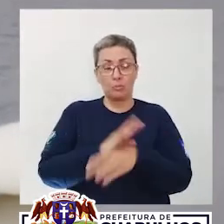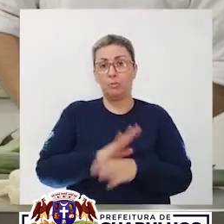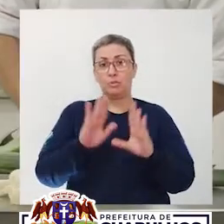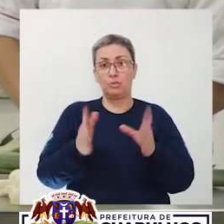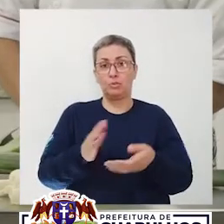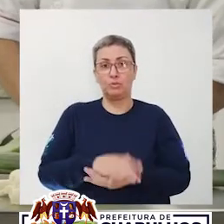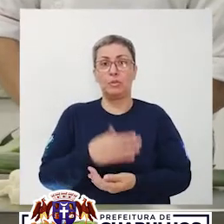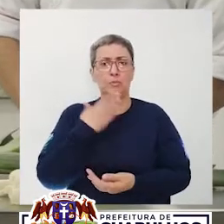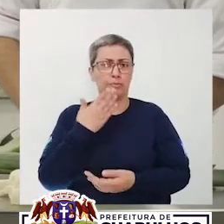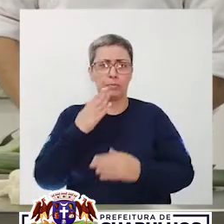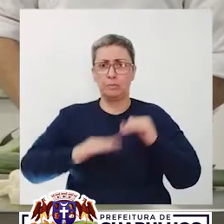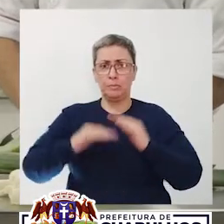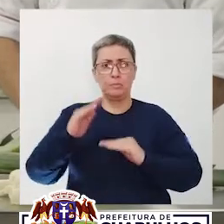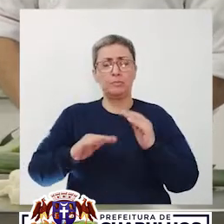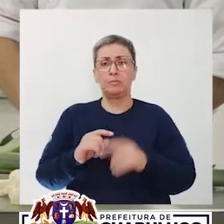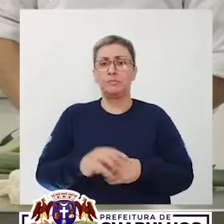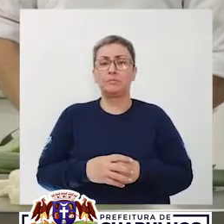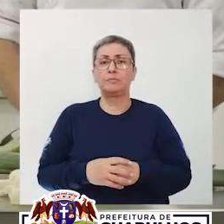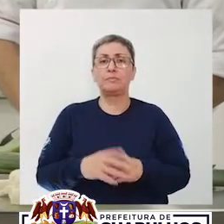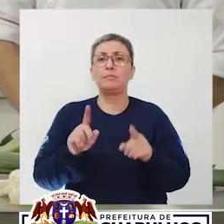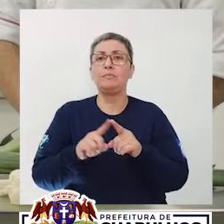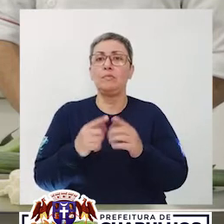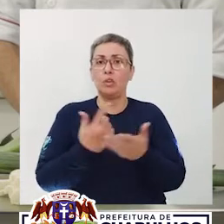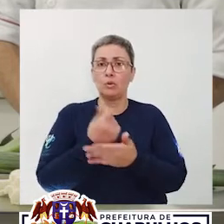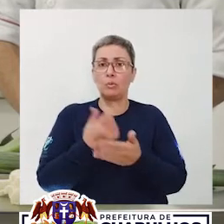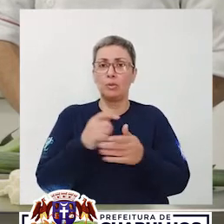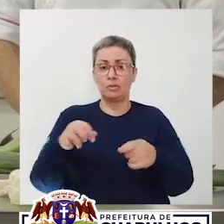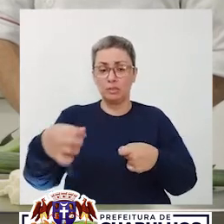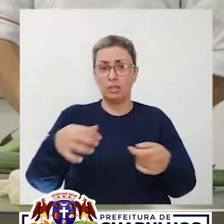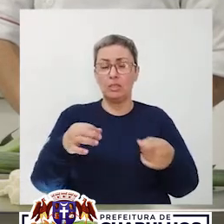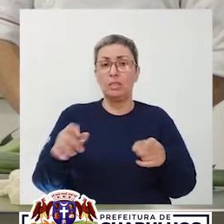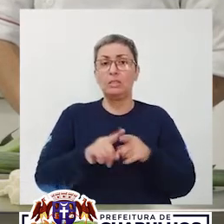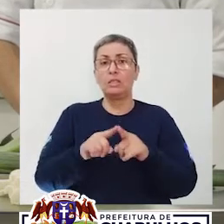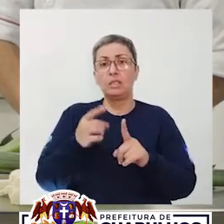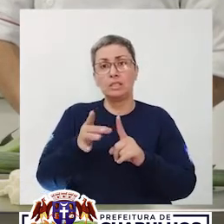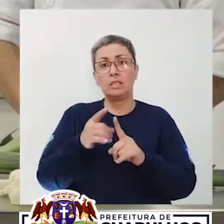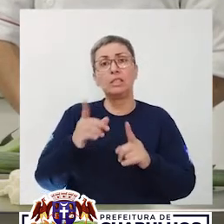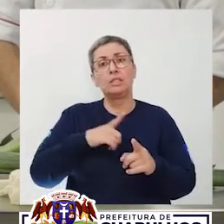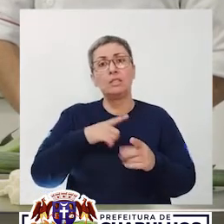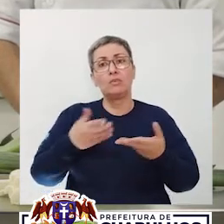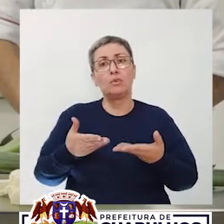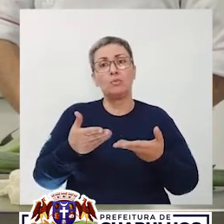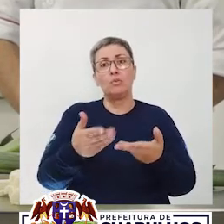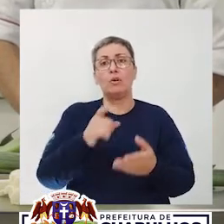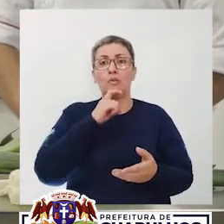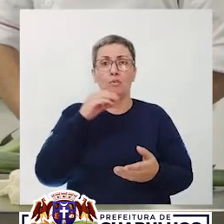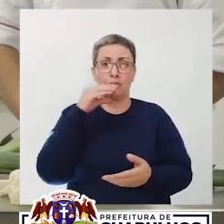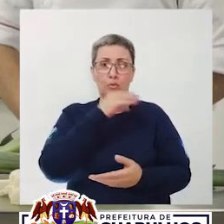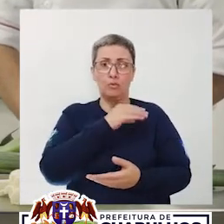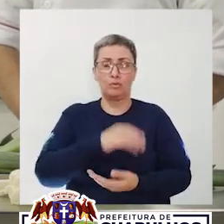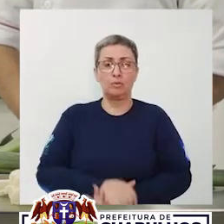embalagem, né, Noeli? Isso, é bem mais prática. Que a pessoa que compra, e agora as embalagens, mesmo sendo de alumínio, elas também vão no